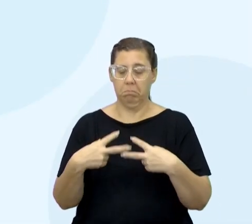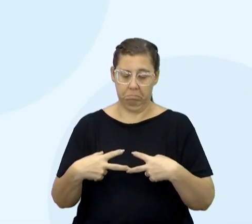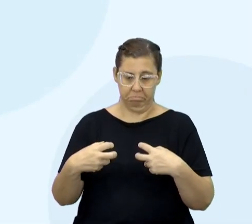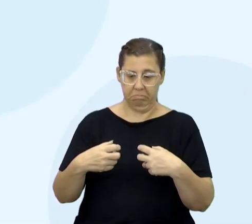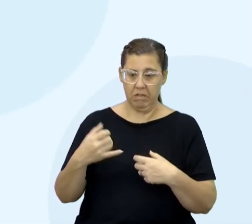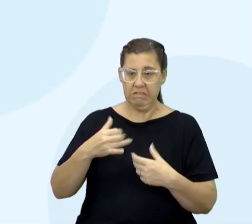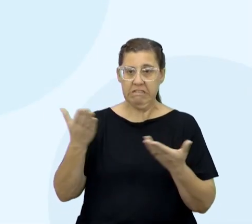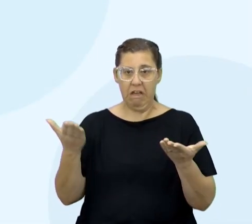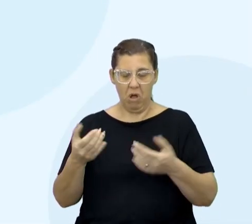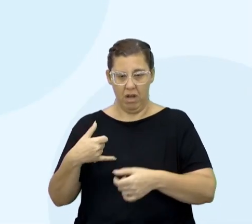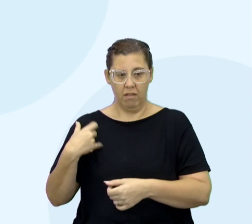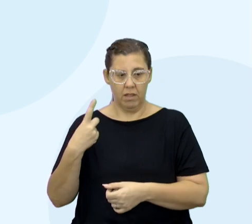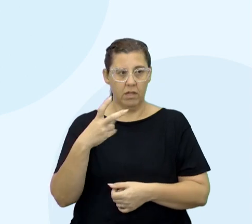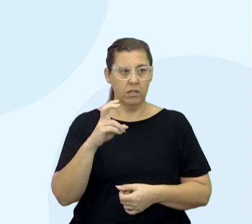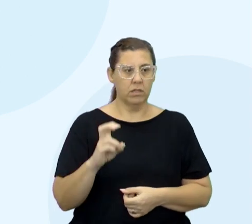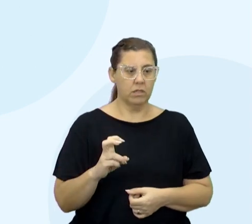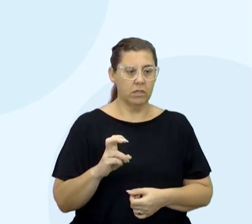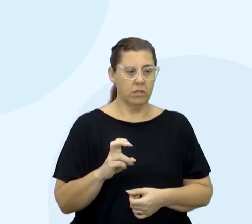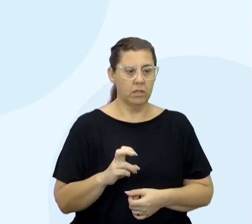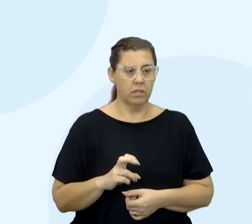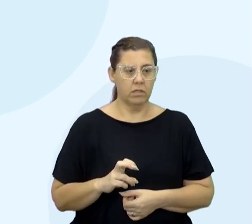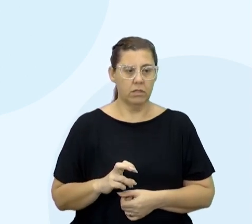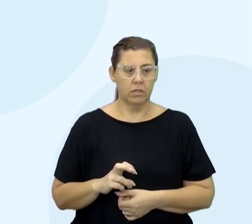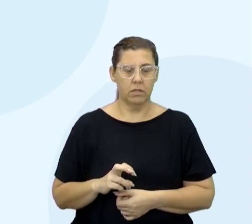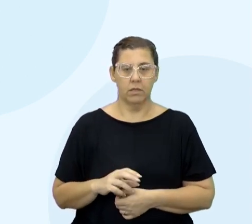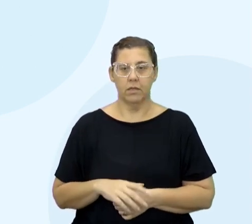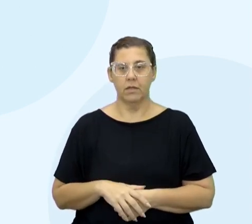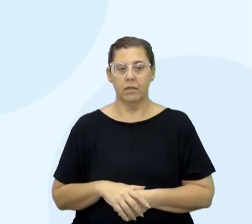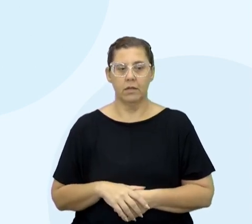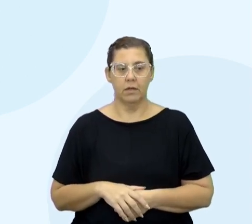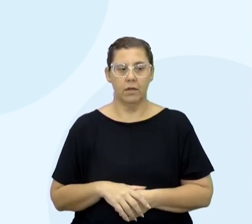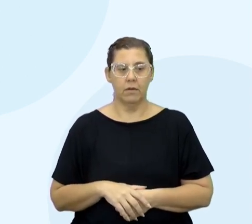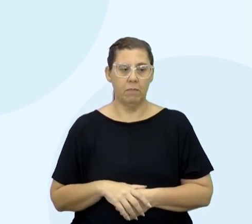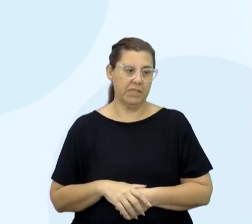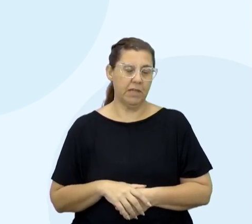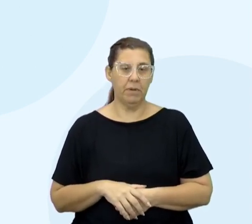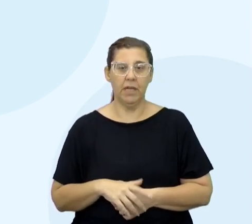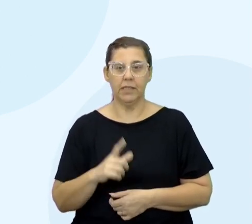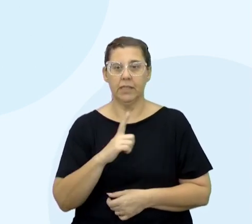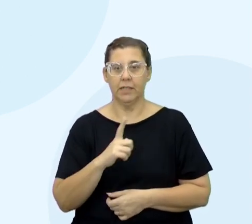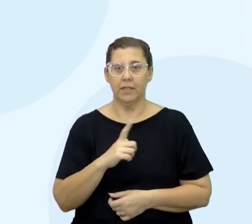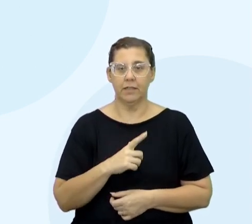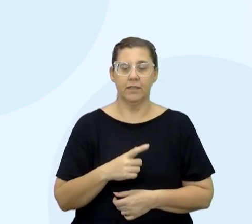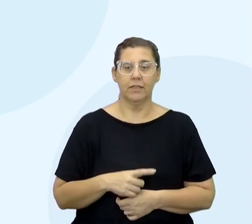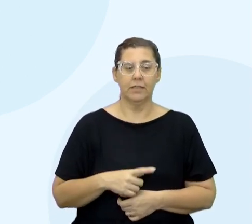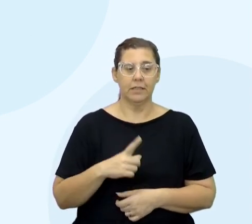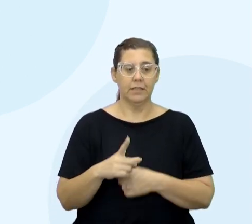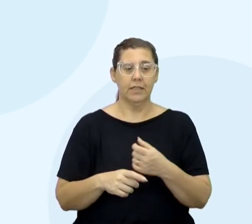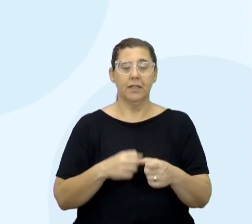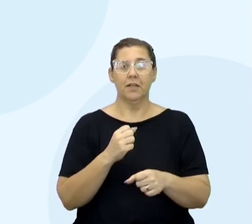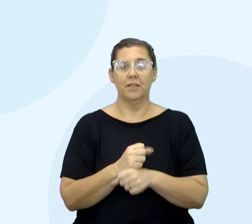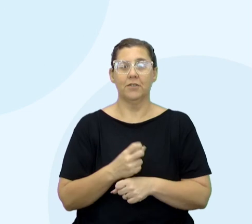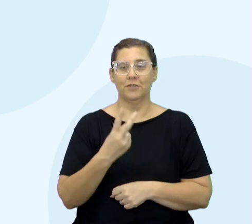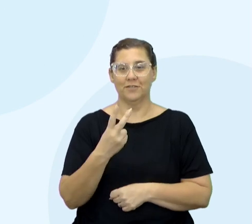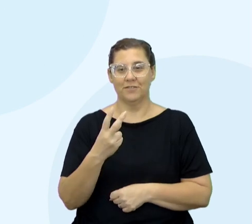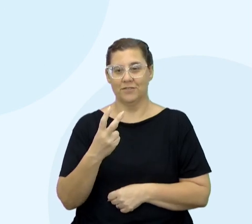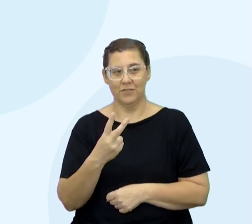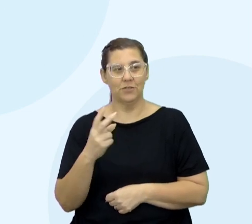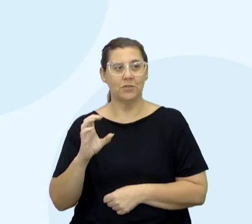com 14, 15 anos agora, daqui 10 anos já está com 24, ou vai estar saindo